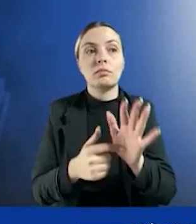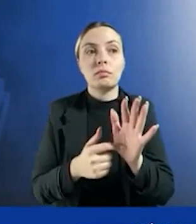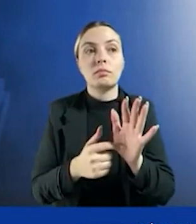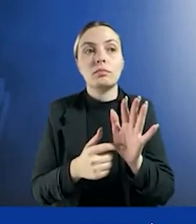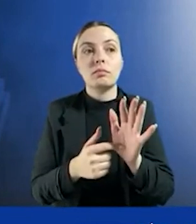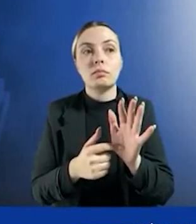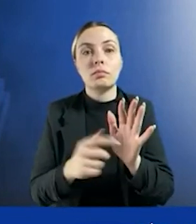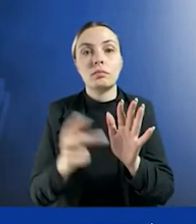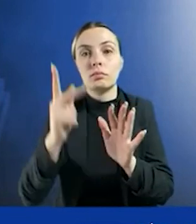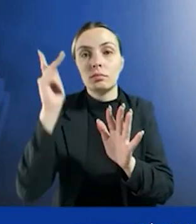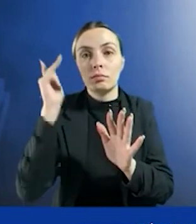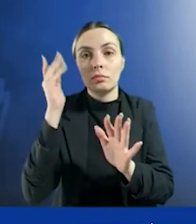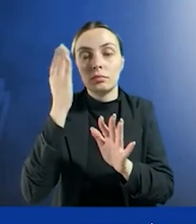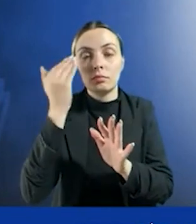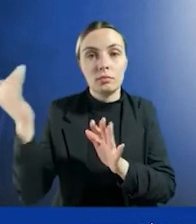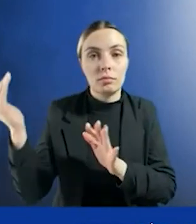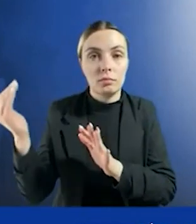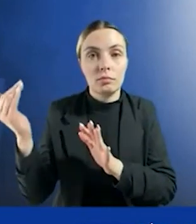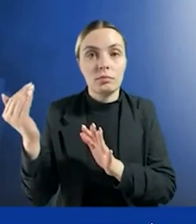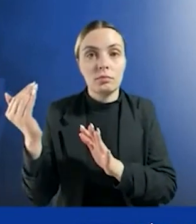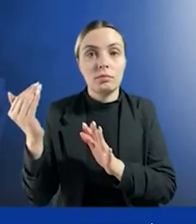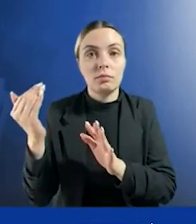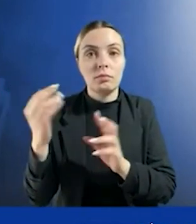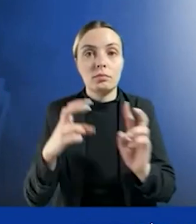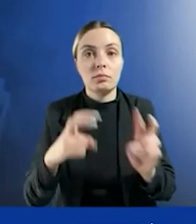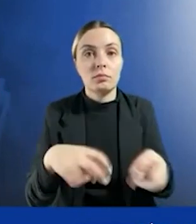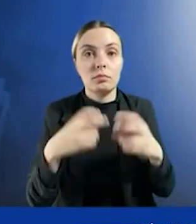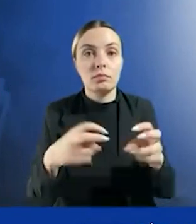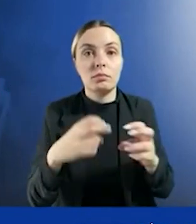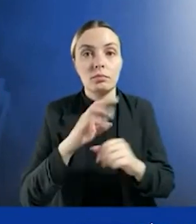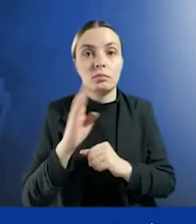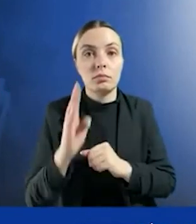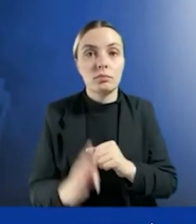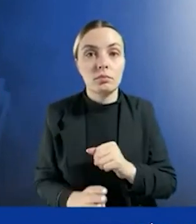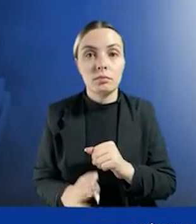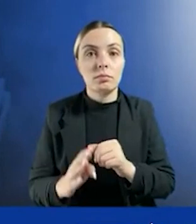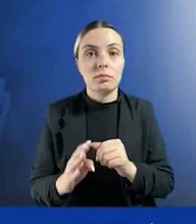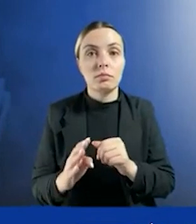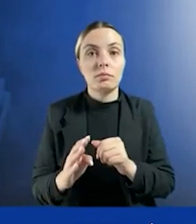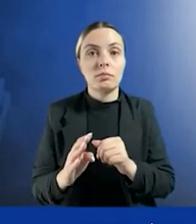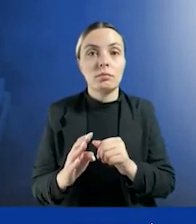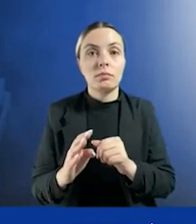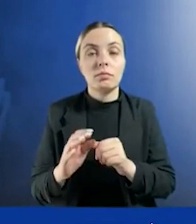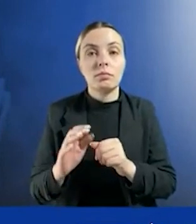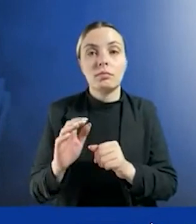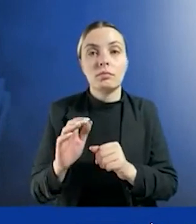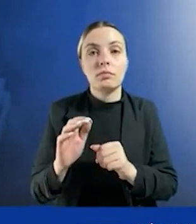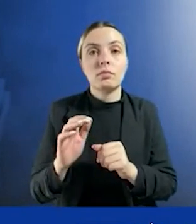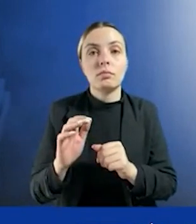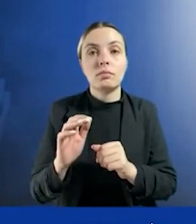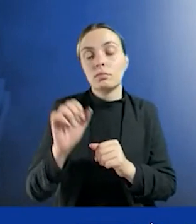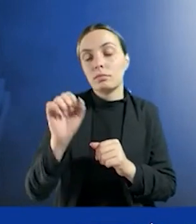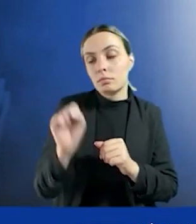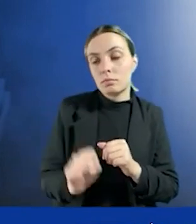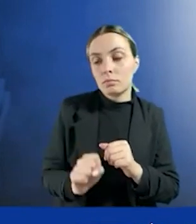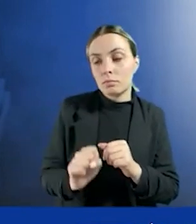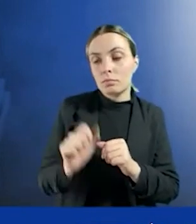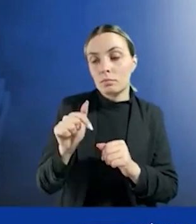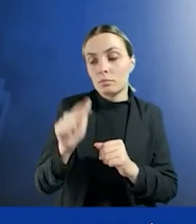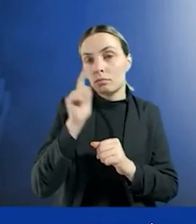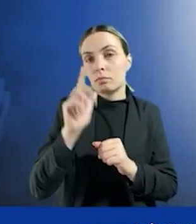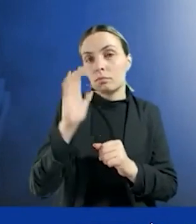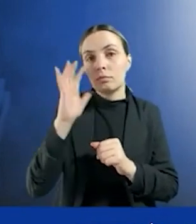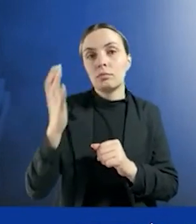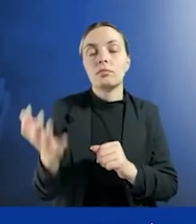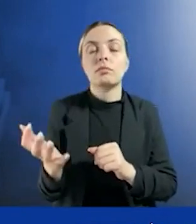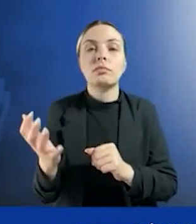de sucesso da agricultura no Brasil, na América do Sul, e também queremos garantir que a agricultura seja uma solução para esse